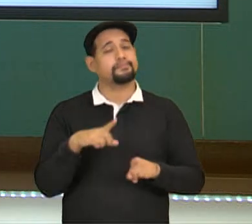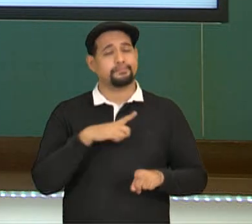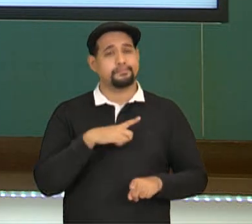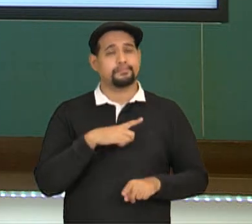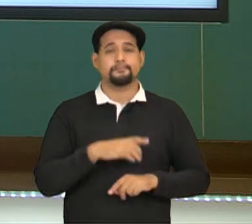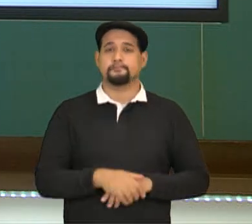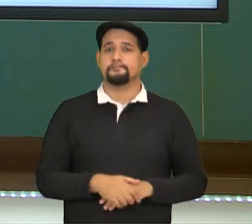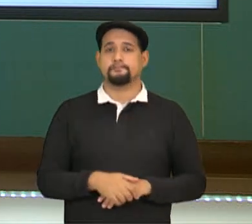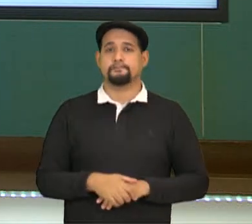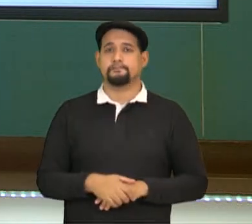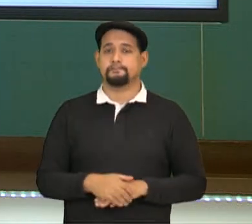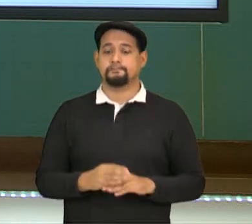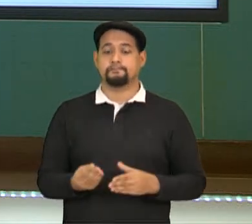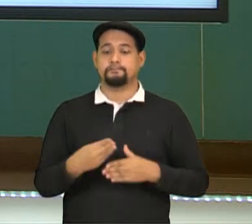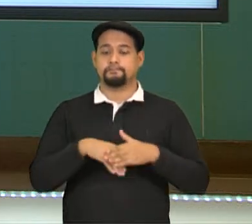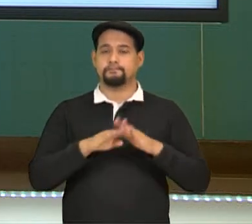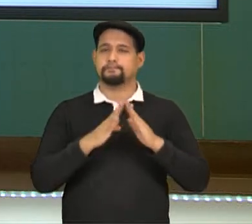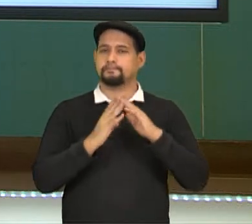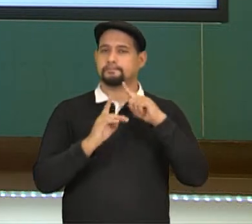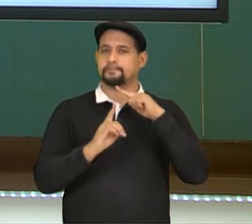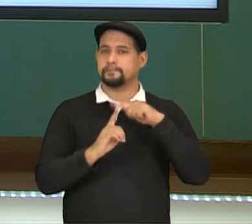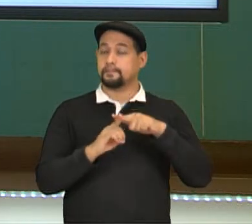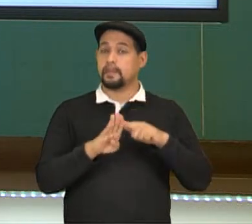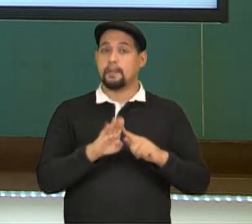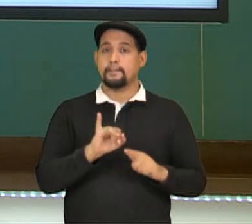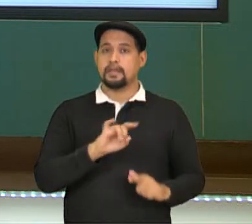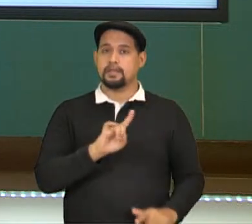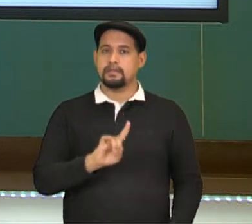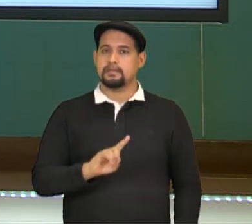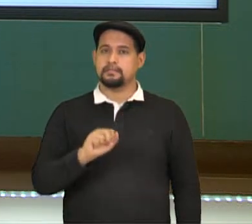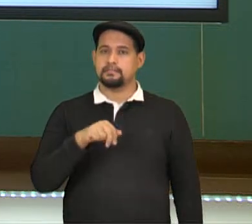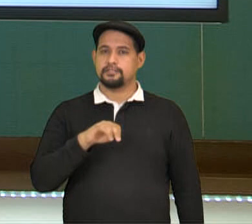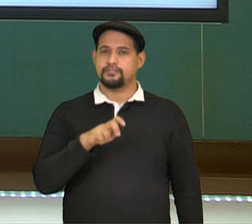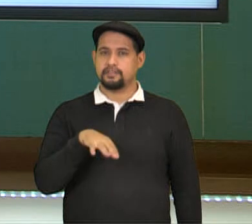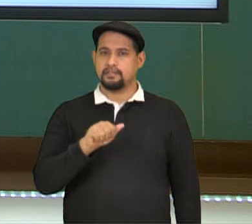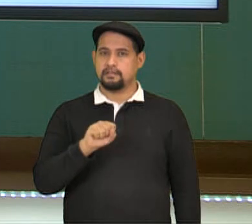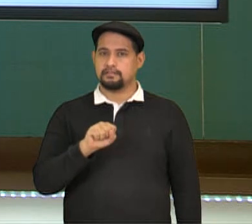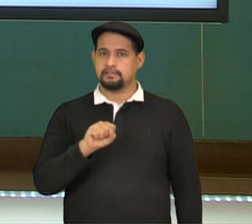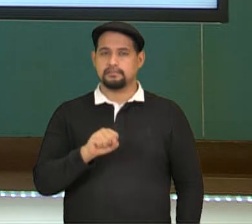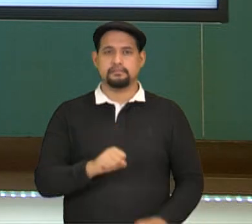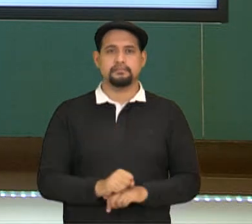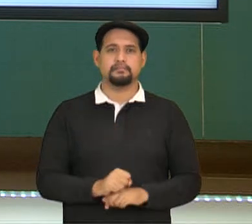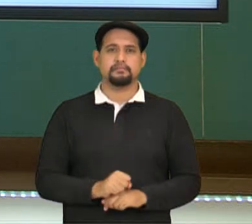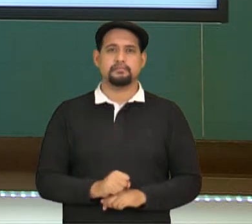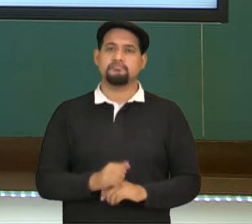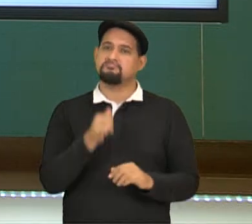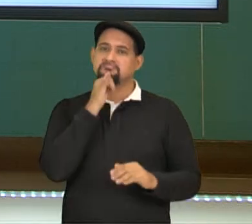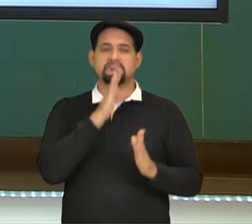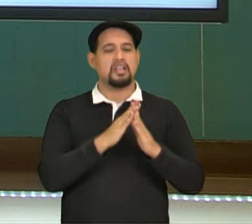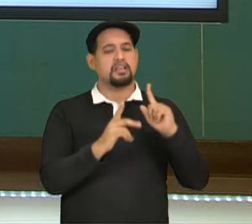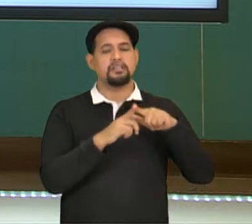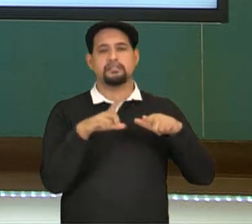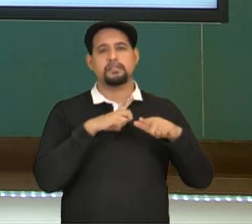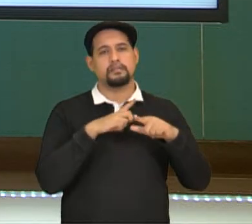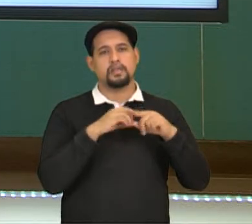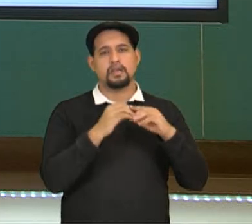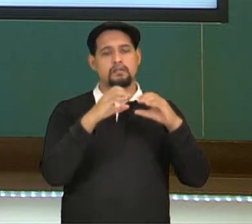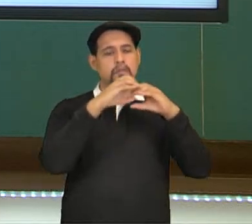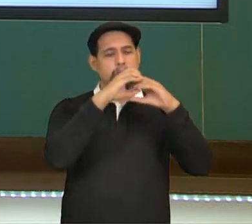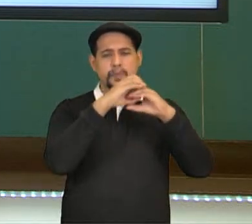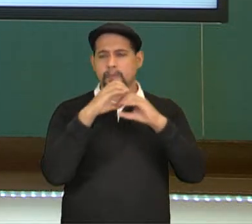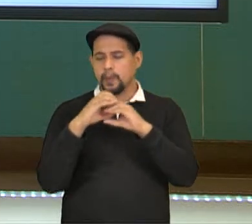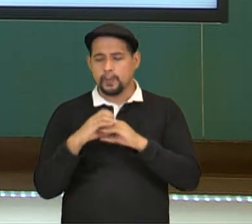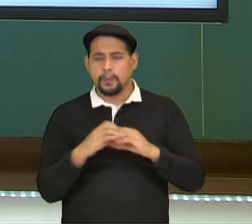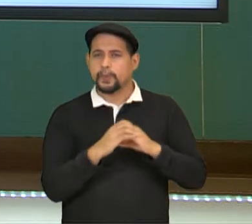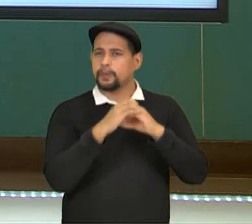né? Nas igrejas bizantinas, as igrejas com mosaicos e tudo mais.